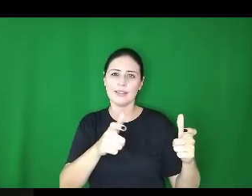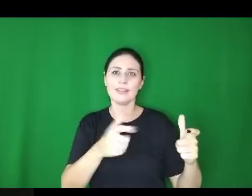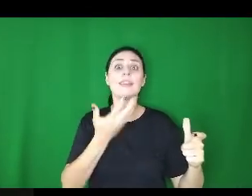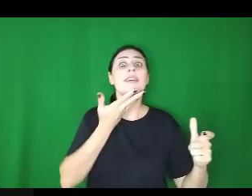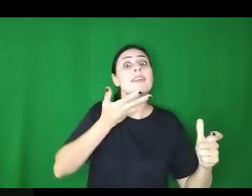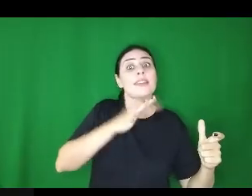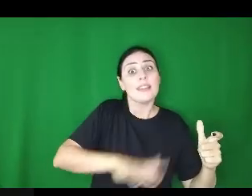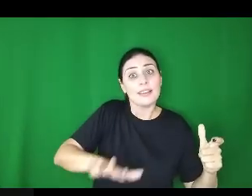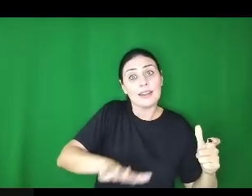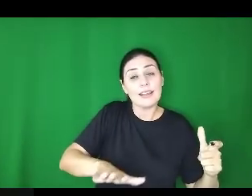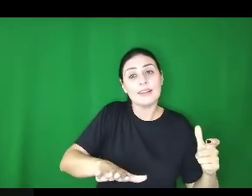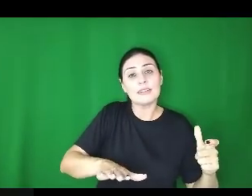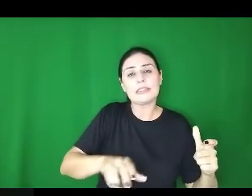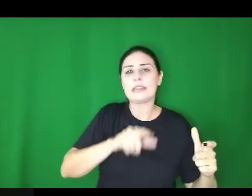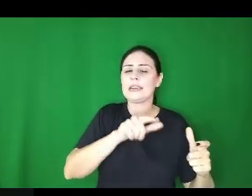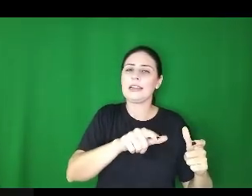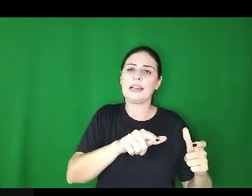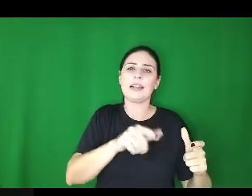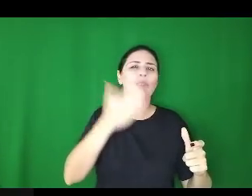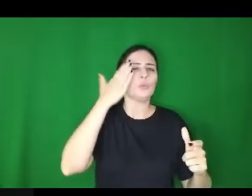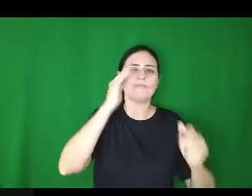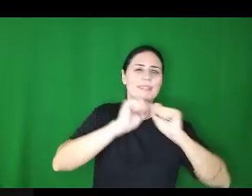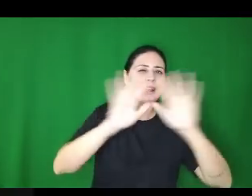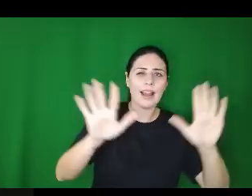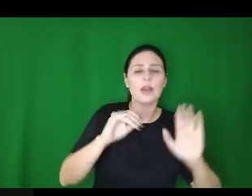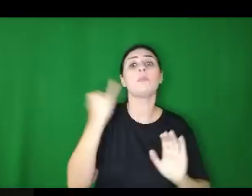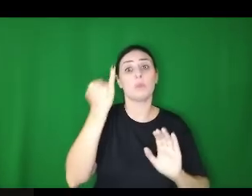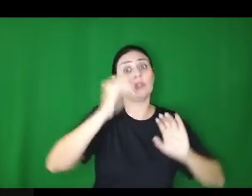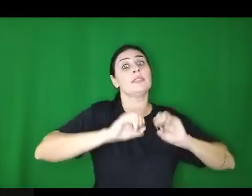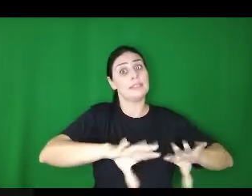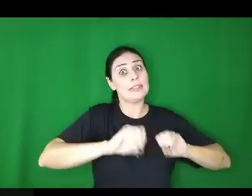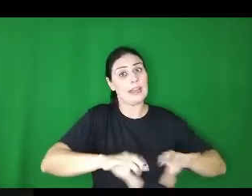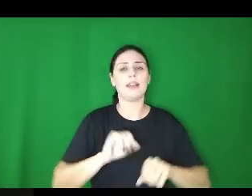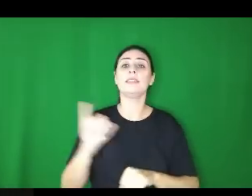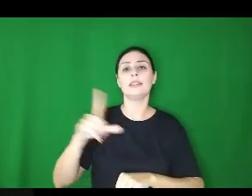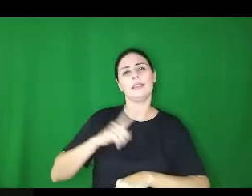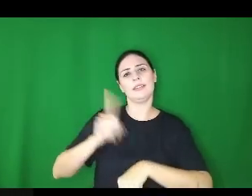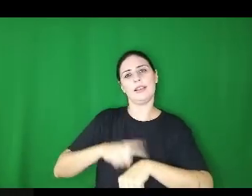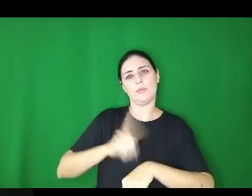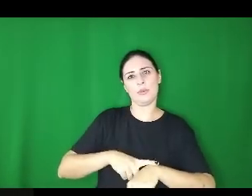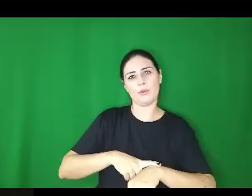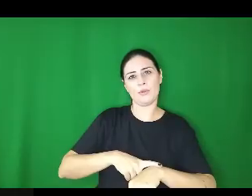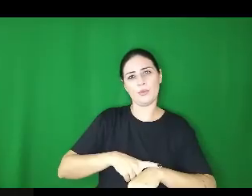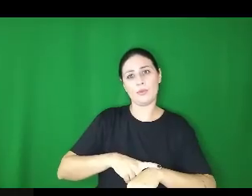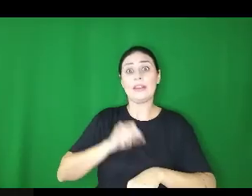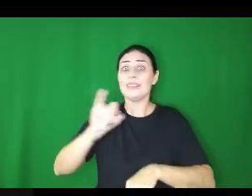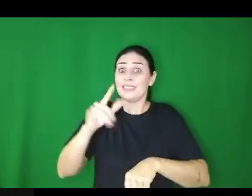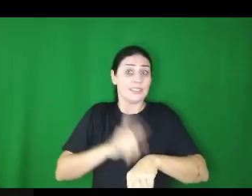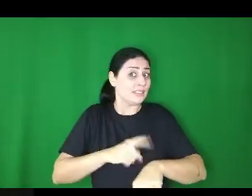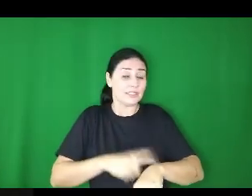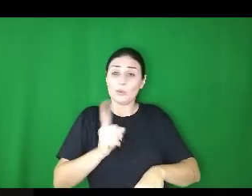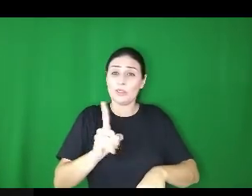tiver esse ano um texto que fala disso, um conteúdo que fala disso, isso não vai trazer um prejuízo tão grande para a criança. Reconhecer espaços de